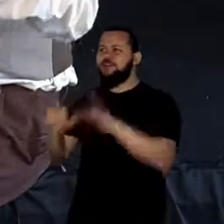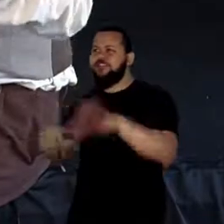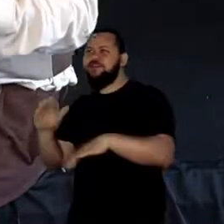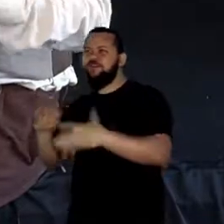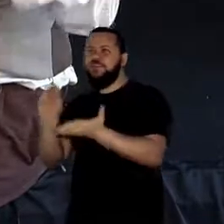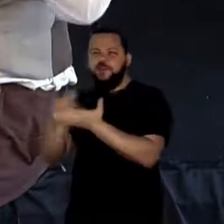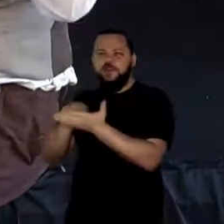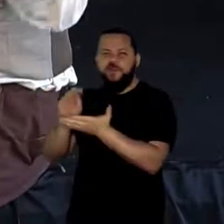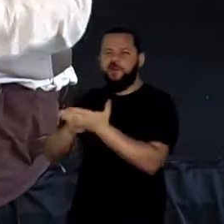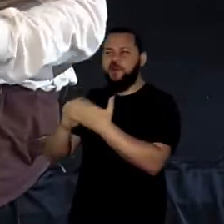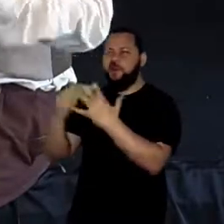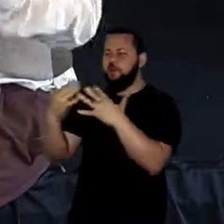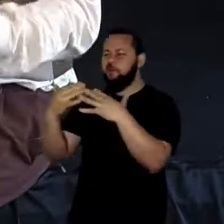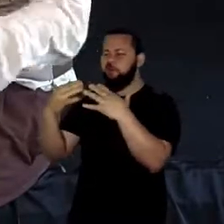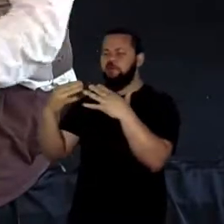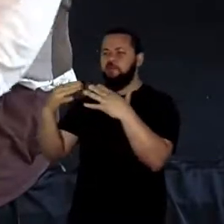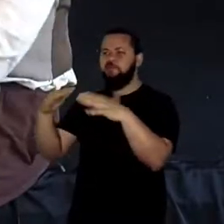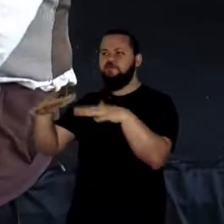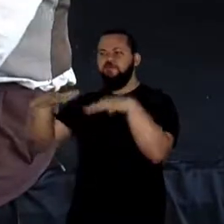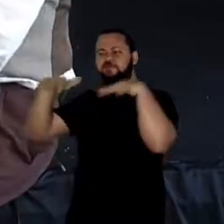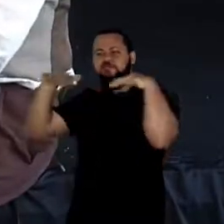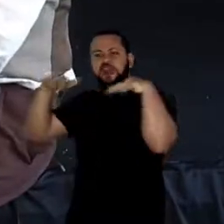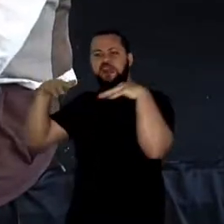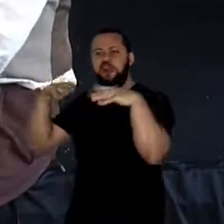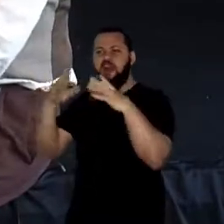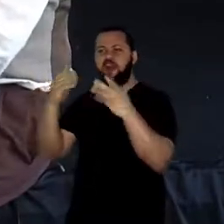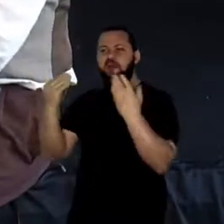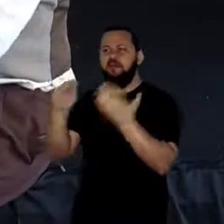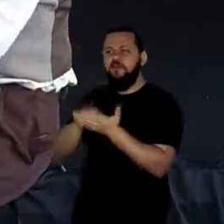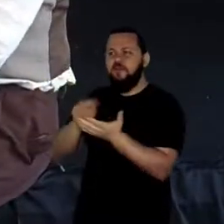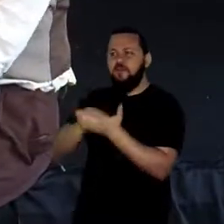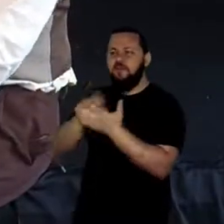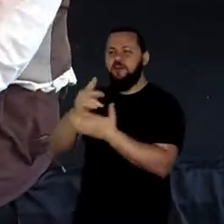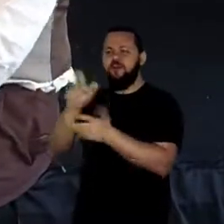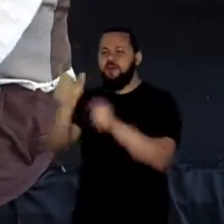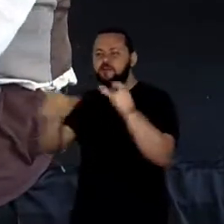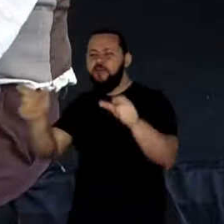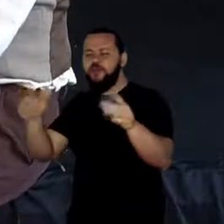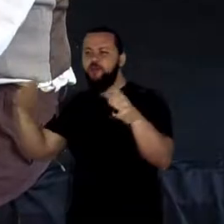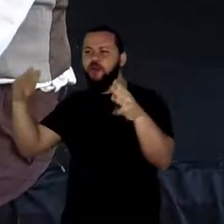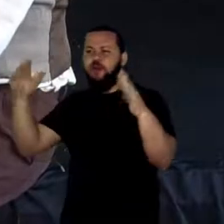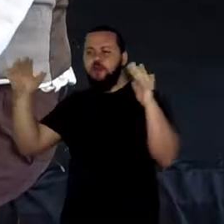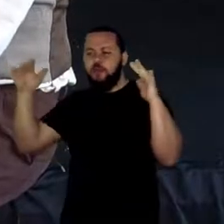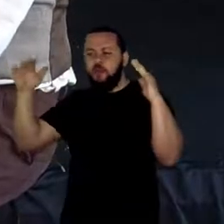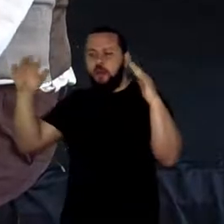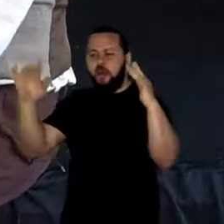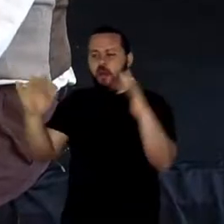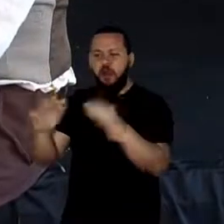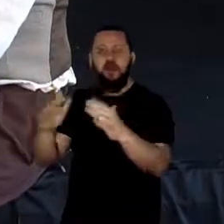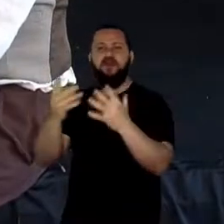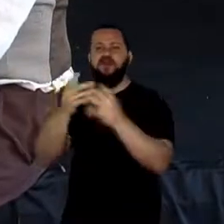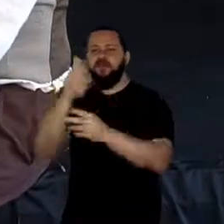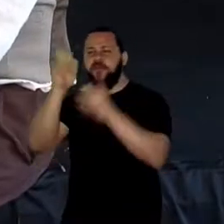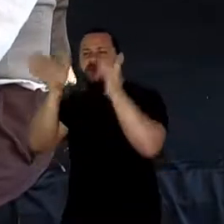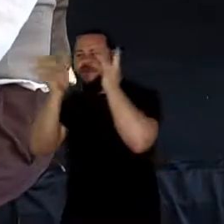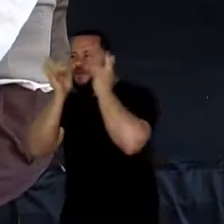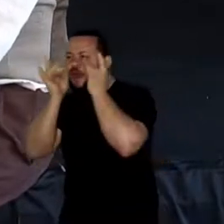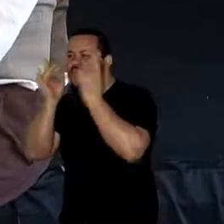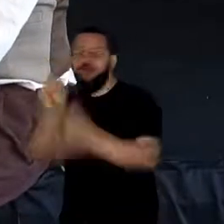está acontecendo com o público, se está tocando ou não. Então, foi uma experiência muito boa. Que bacana.